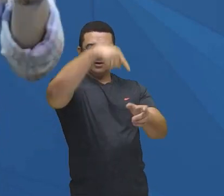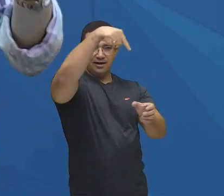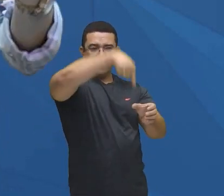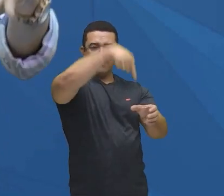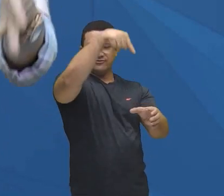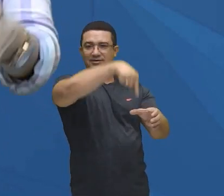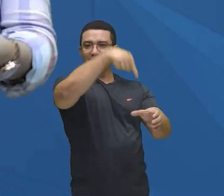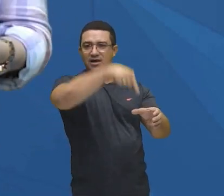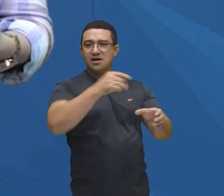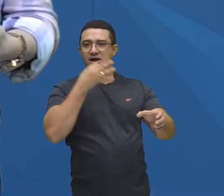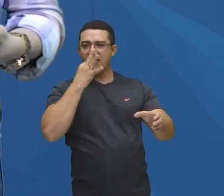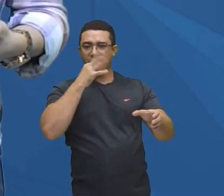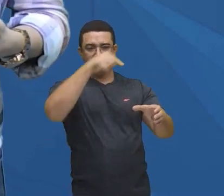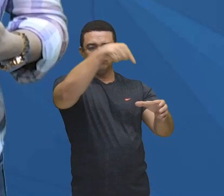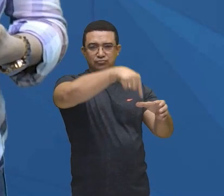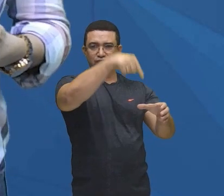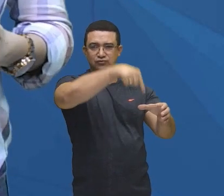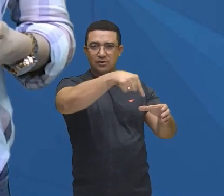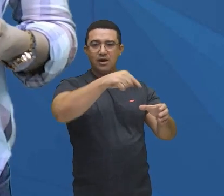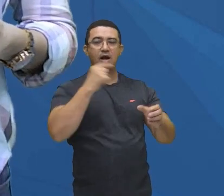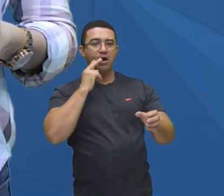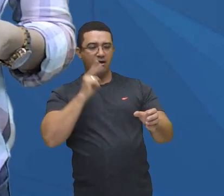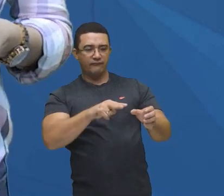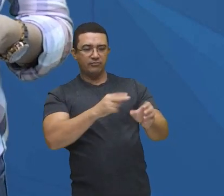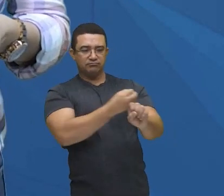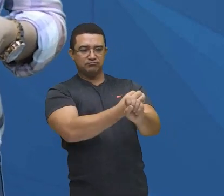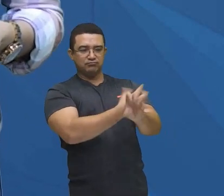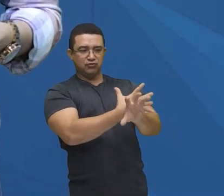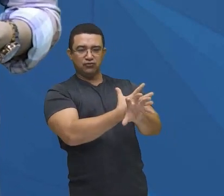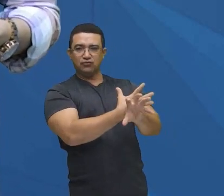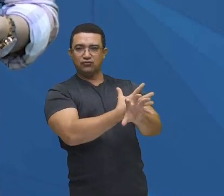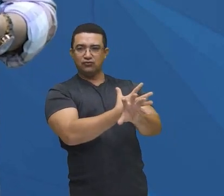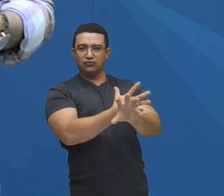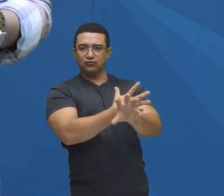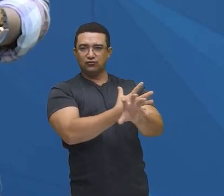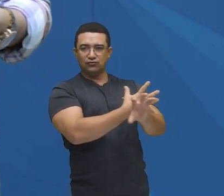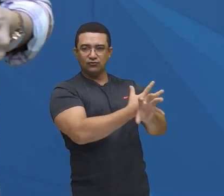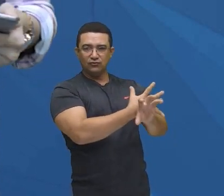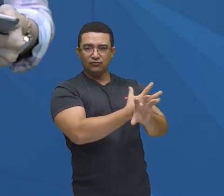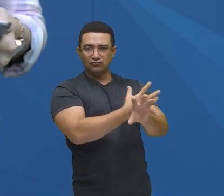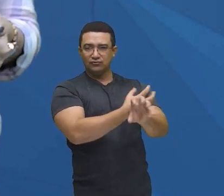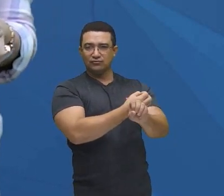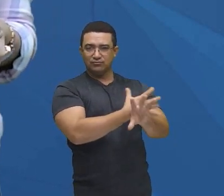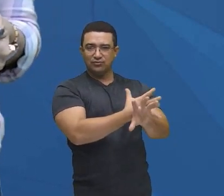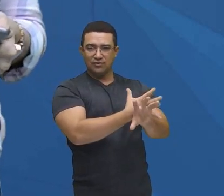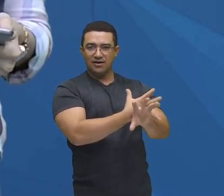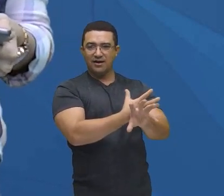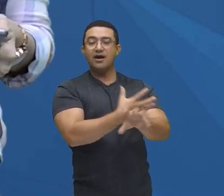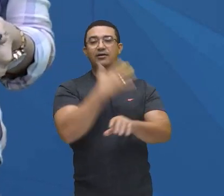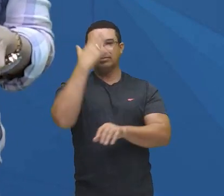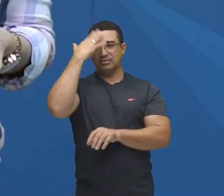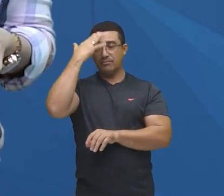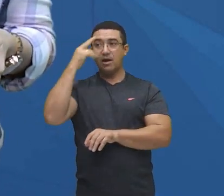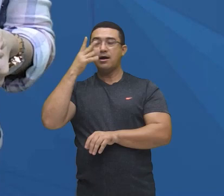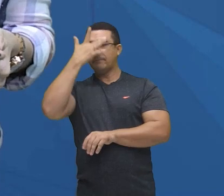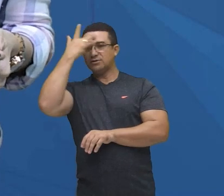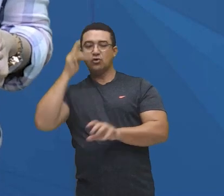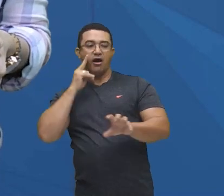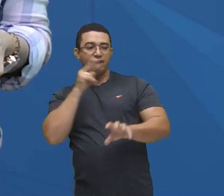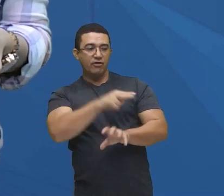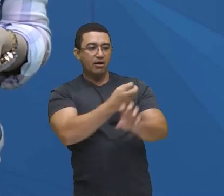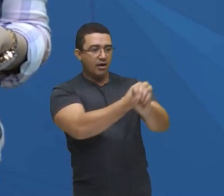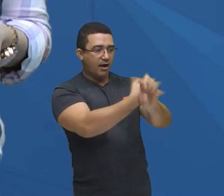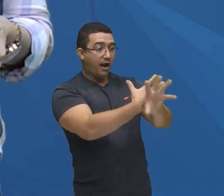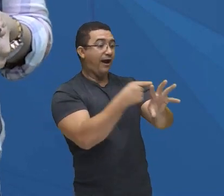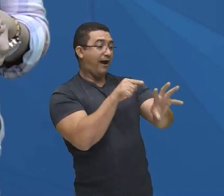onde era feito, produzido o café, e eles acabavam fazendo essa vigilância para saber se poderia ou não se deslocar, porque